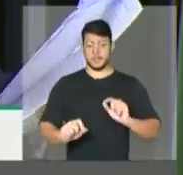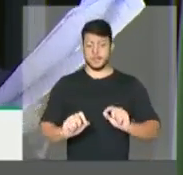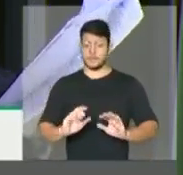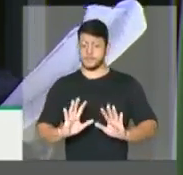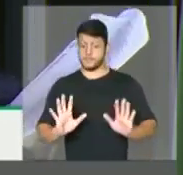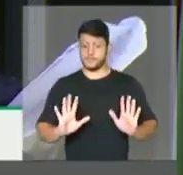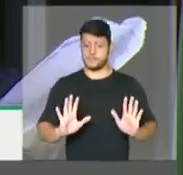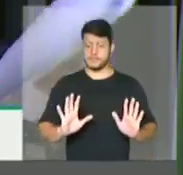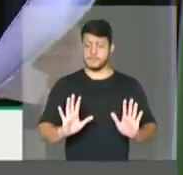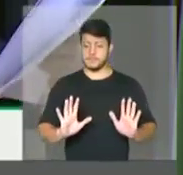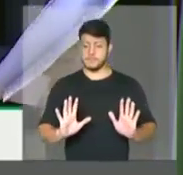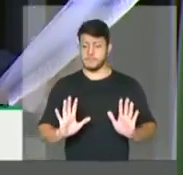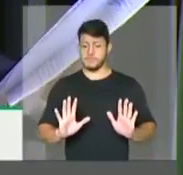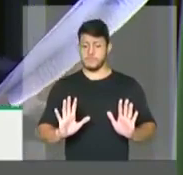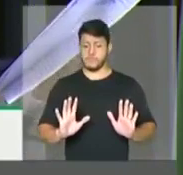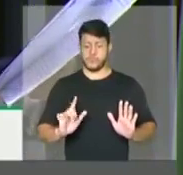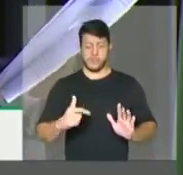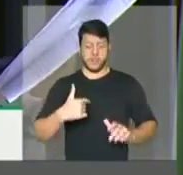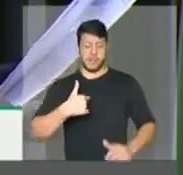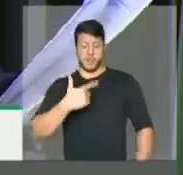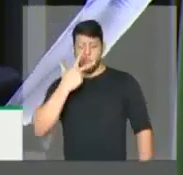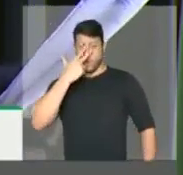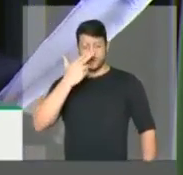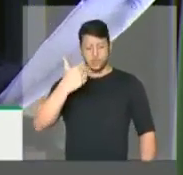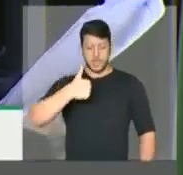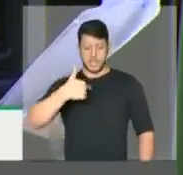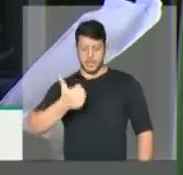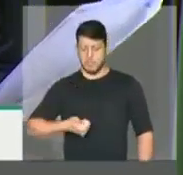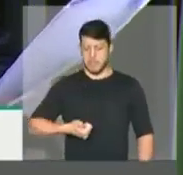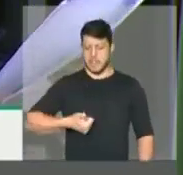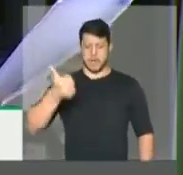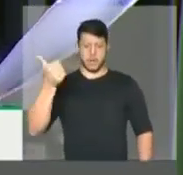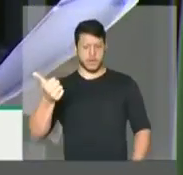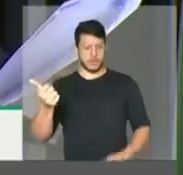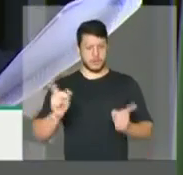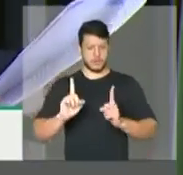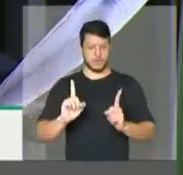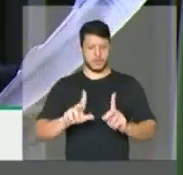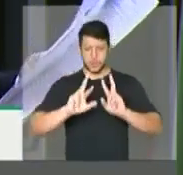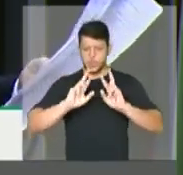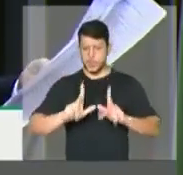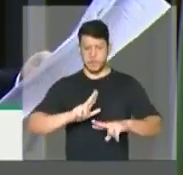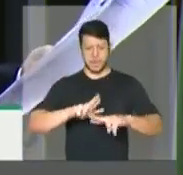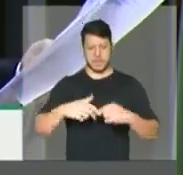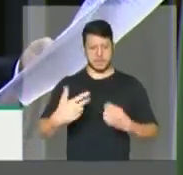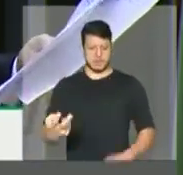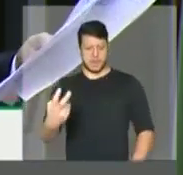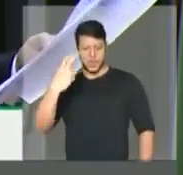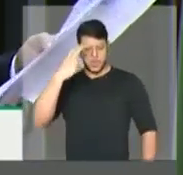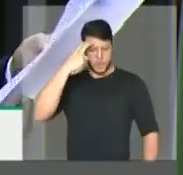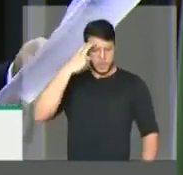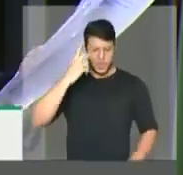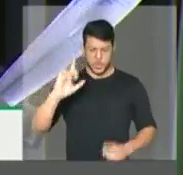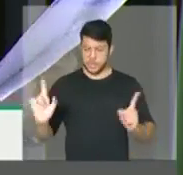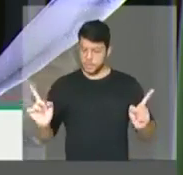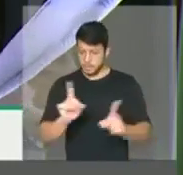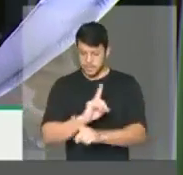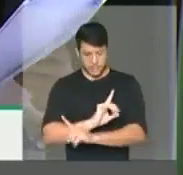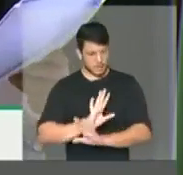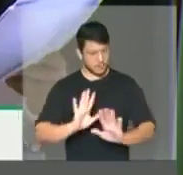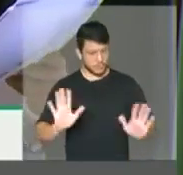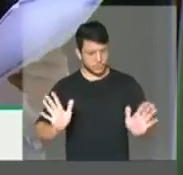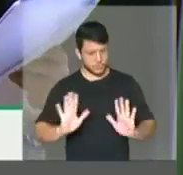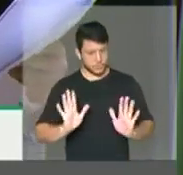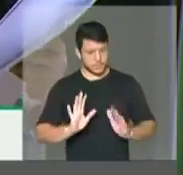em um rasgo de elitismo arrogante, cultura e erudição dos que protagonizam o espaço público